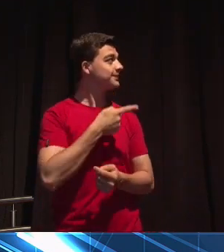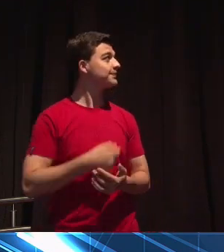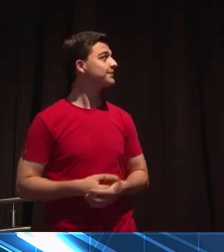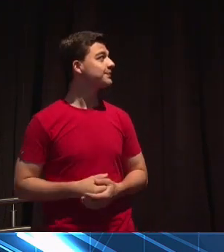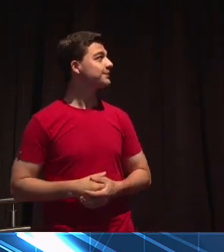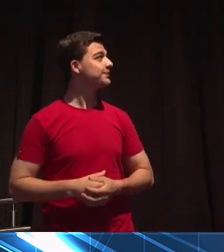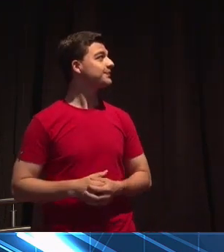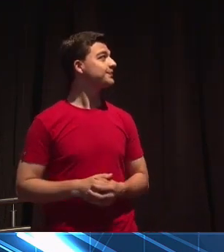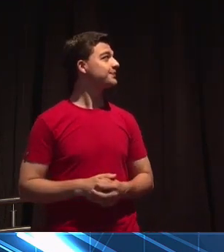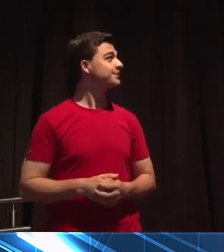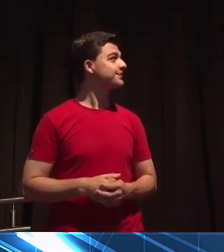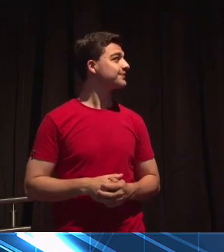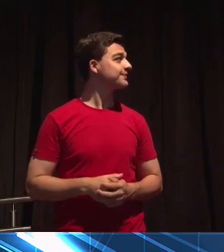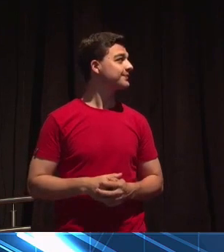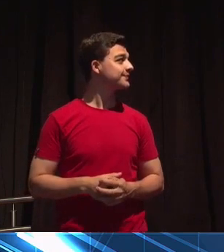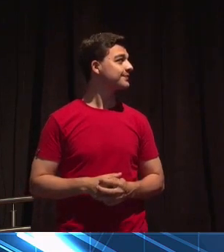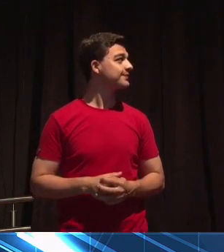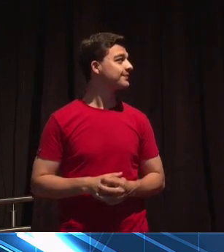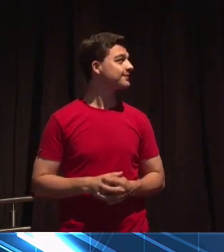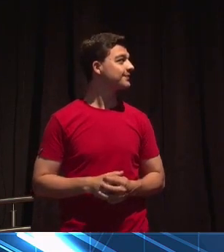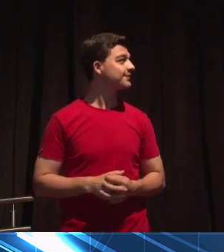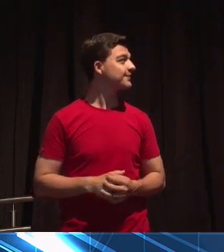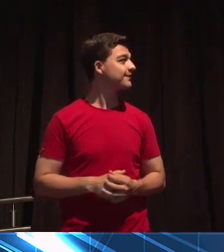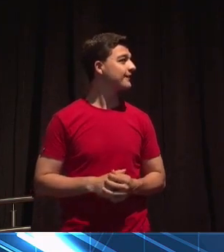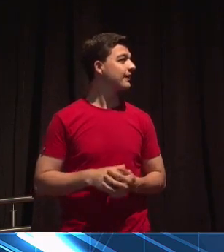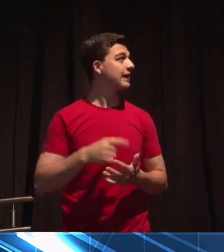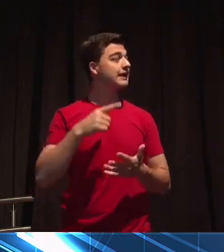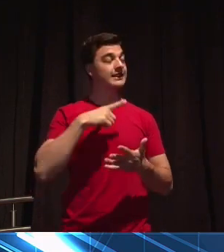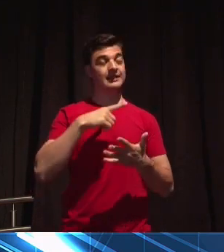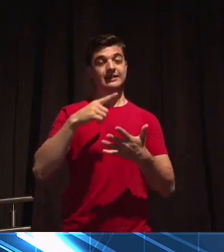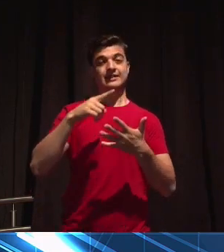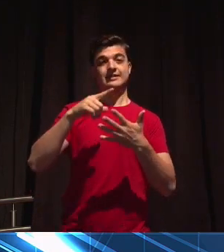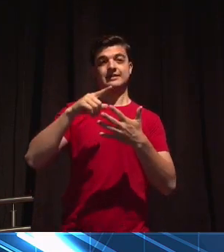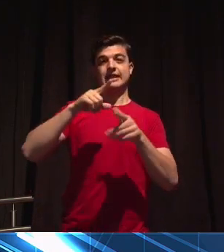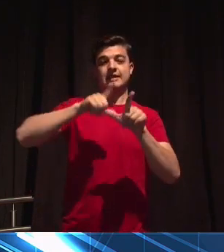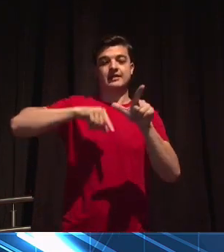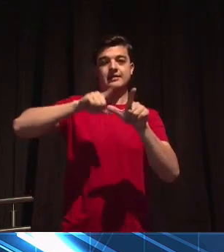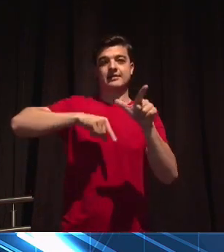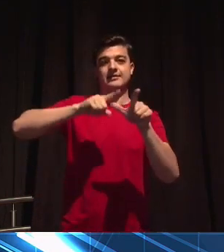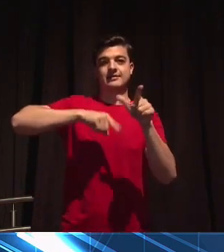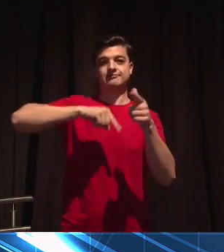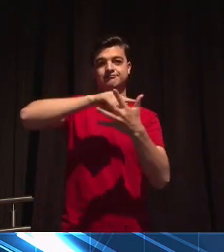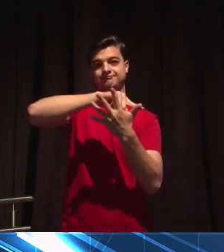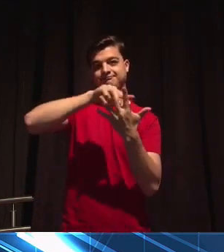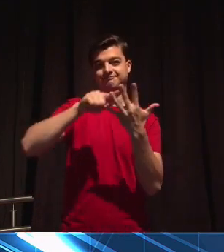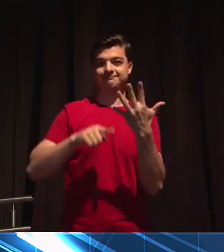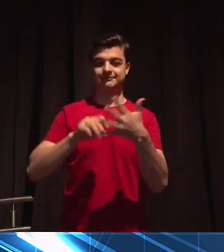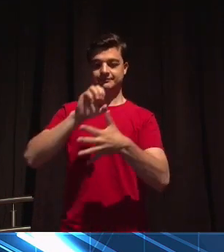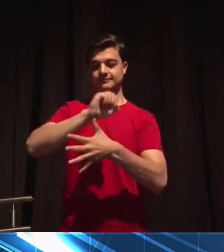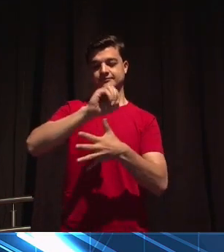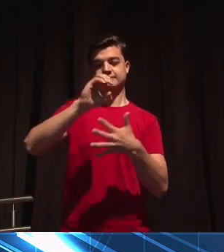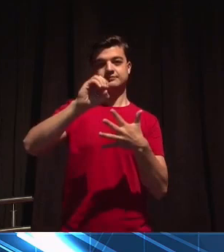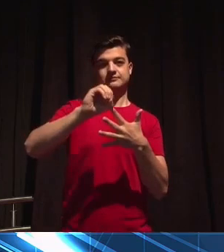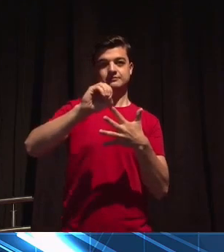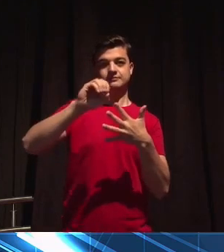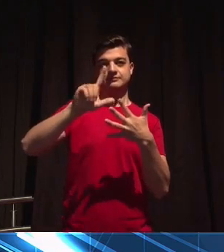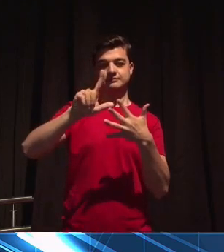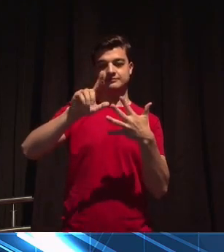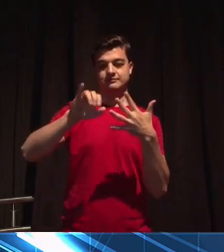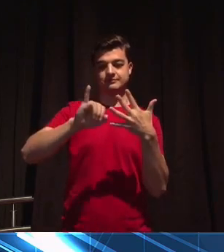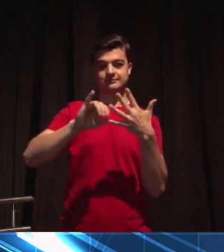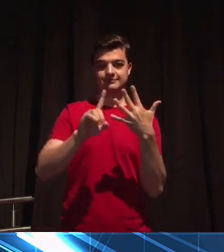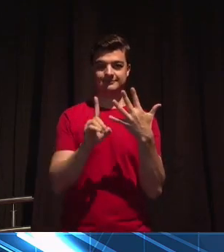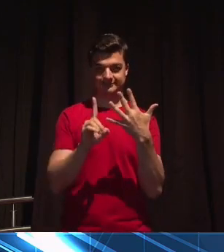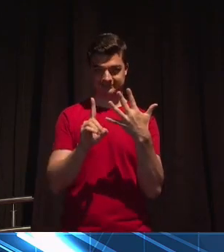ele chama essa cinco letrinhas de princípios vem desse livro vinha de artigos e